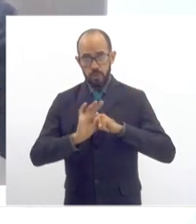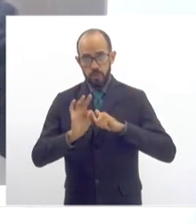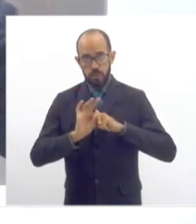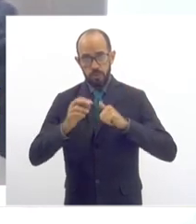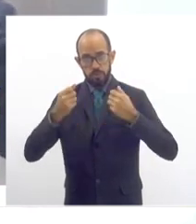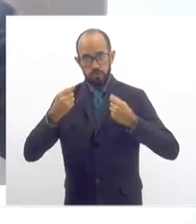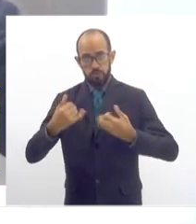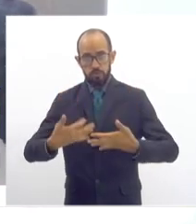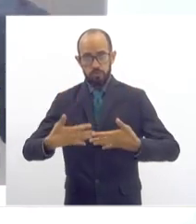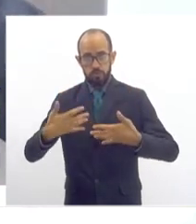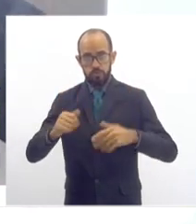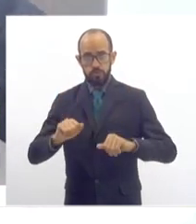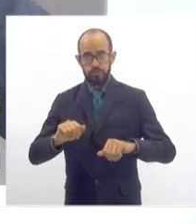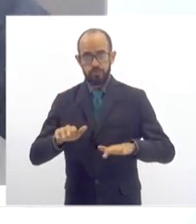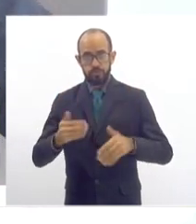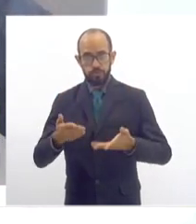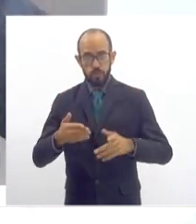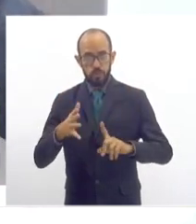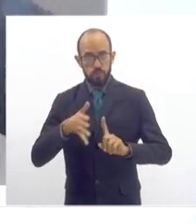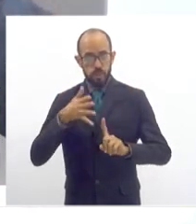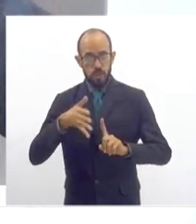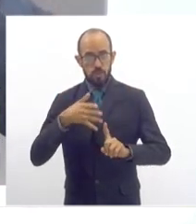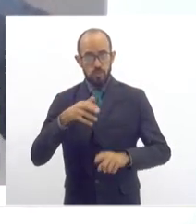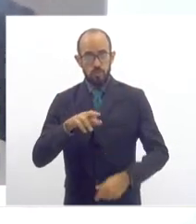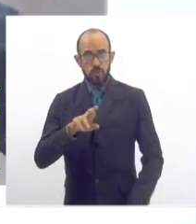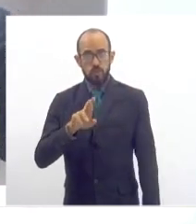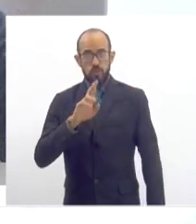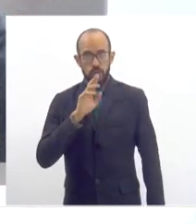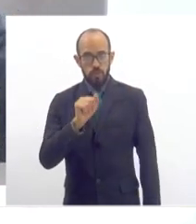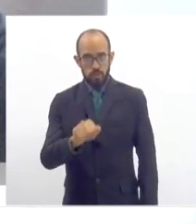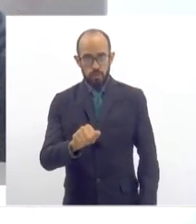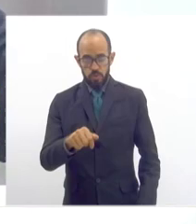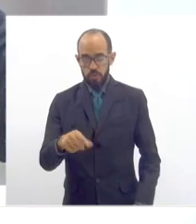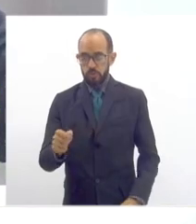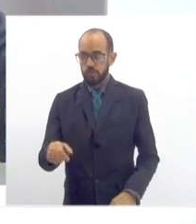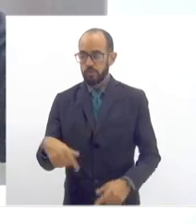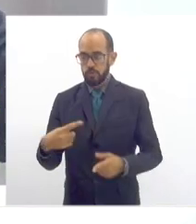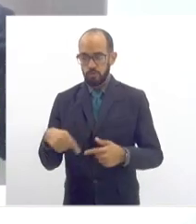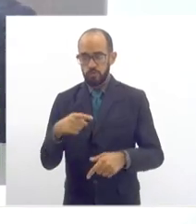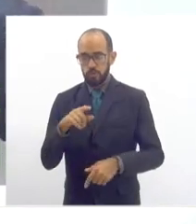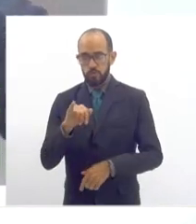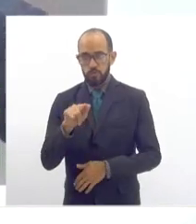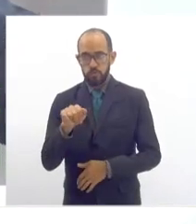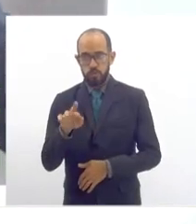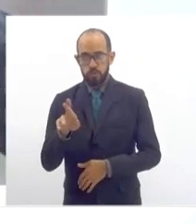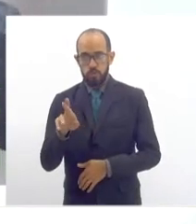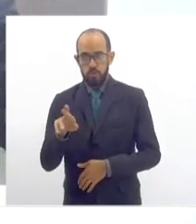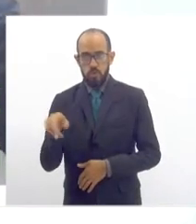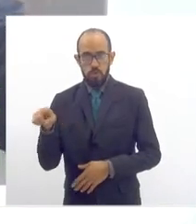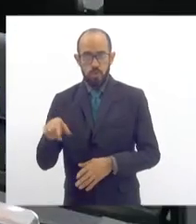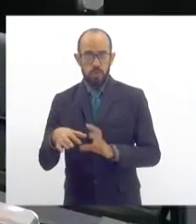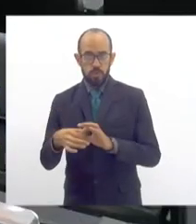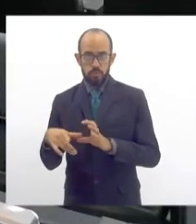Então, passo a palavra para o deputado Rodrigo Amorim, obrigado. E o Igor fica também à disposição.